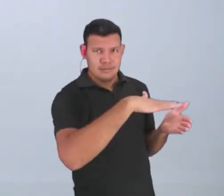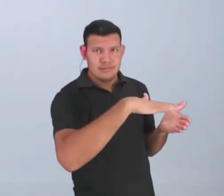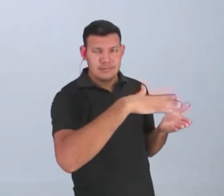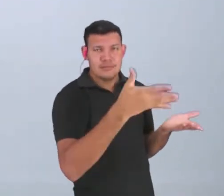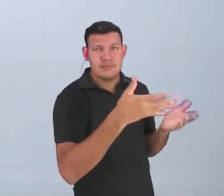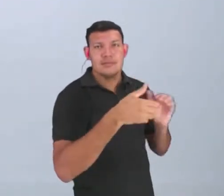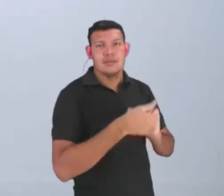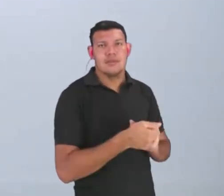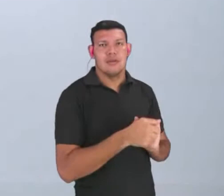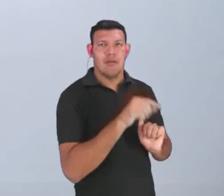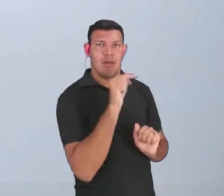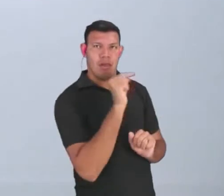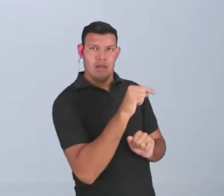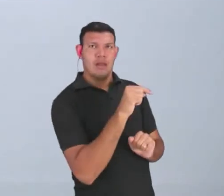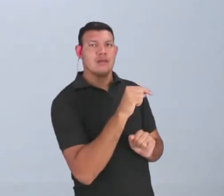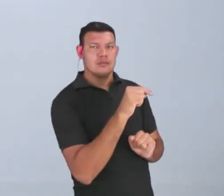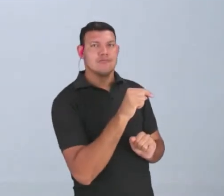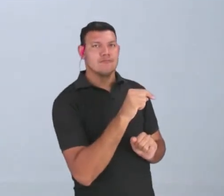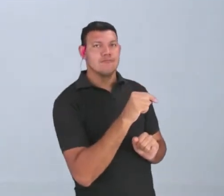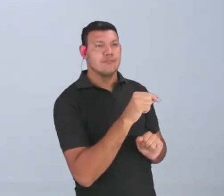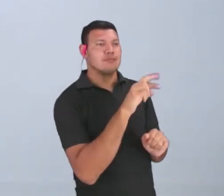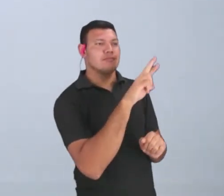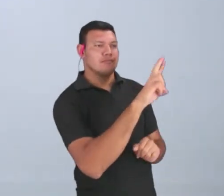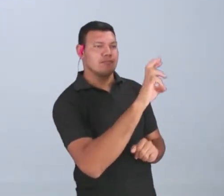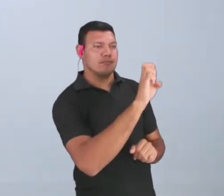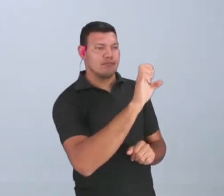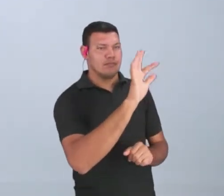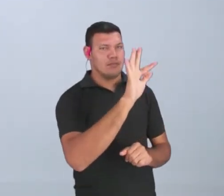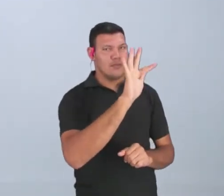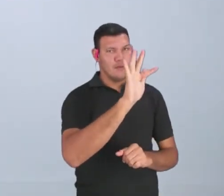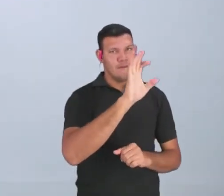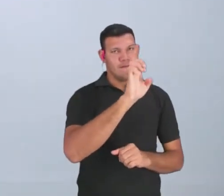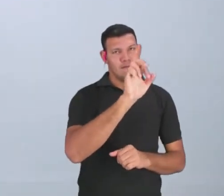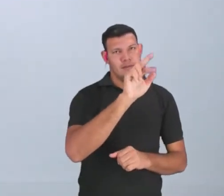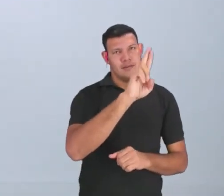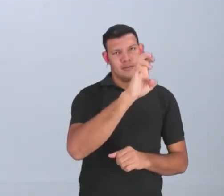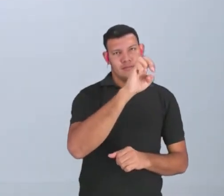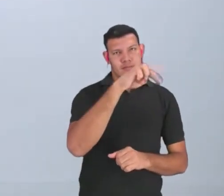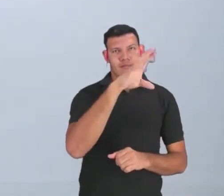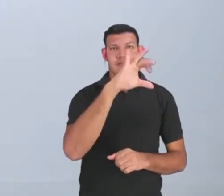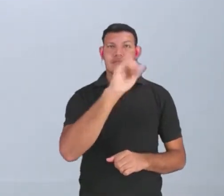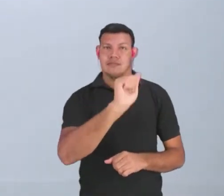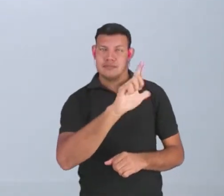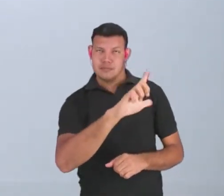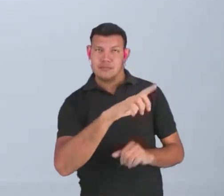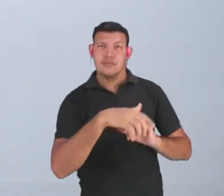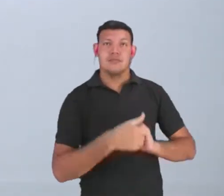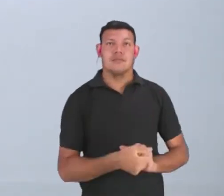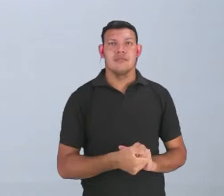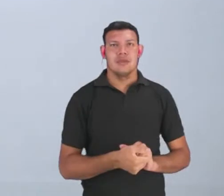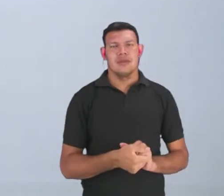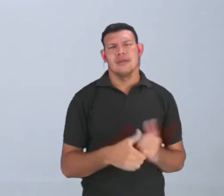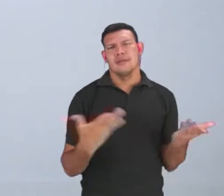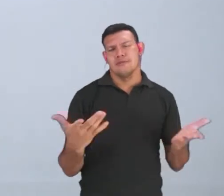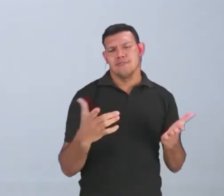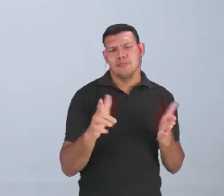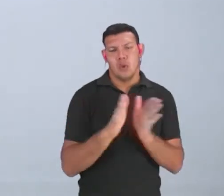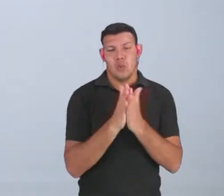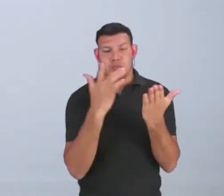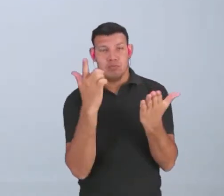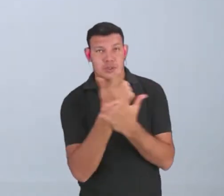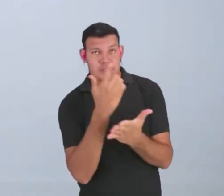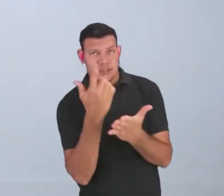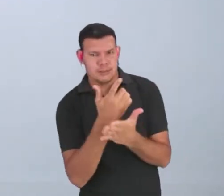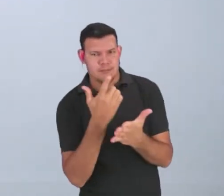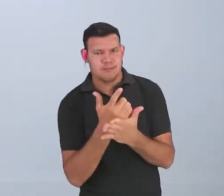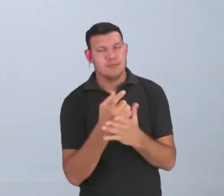área de conhecimento, então é função referencial, entenderam? Então, por exemplo, você está lendo um livro de medicina, o